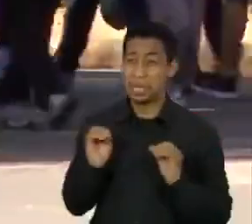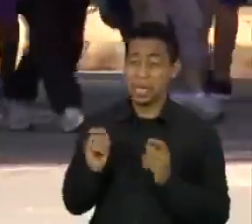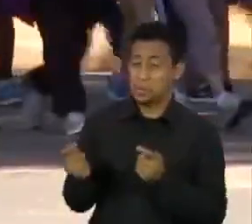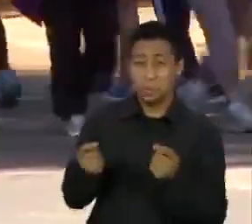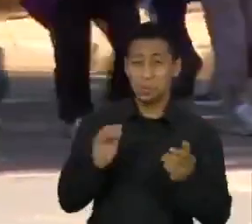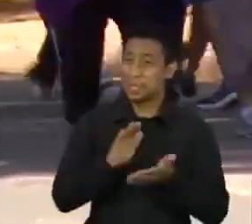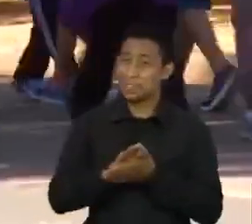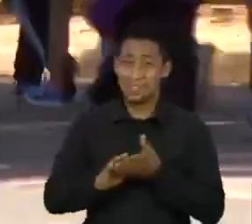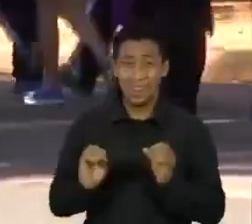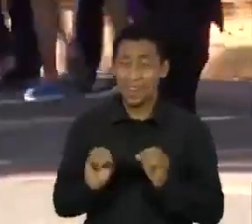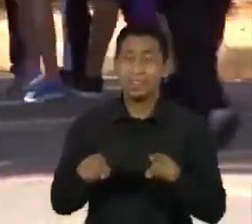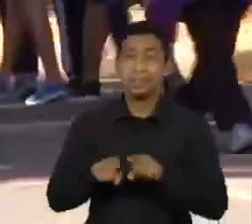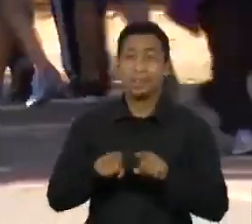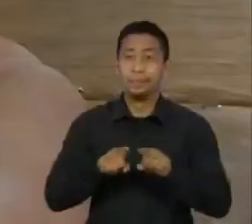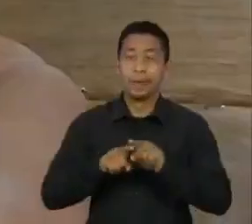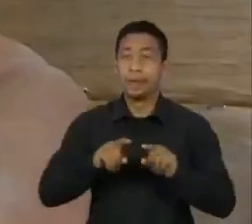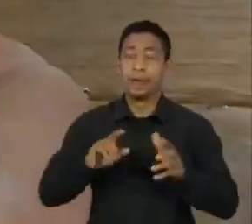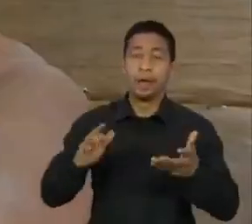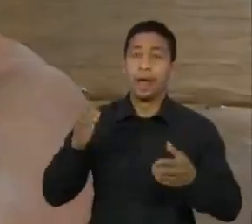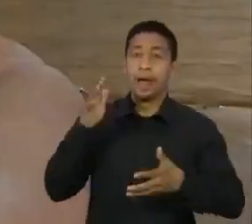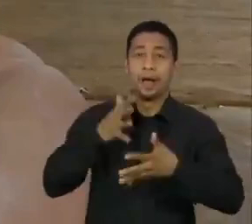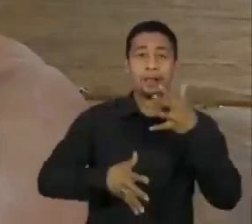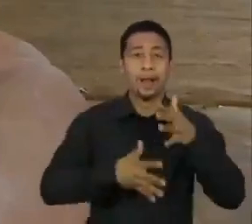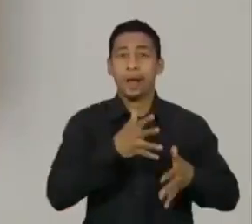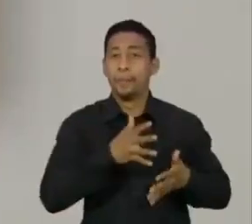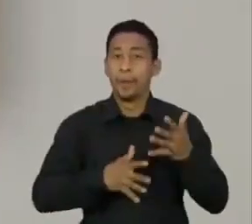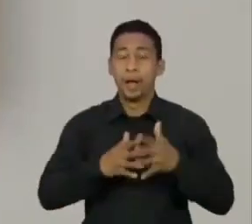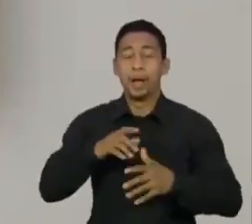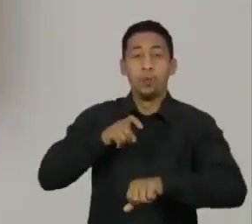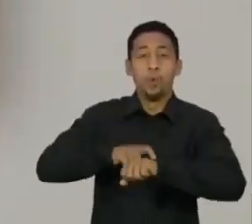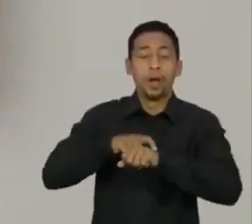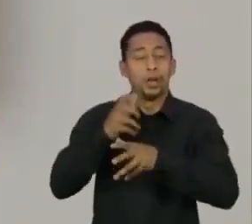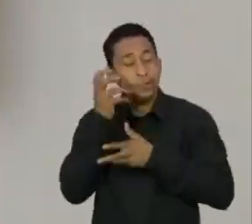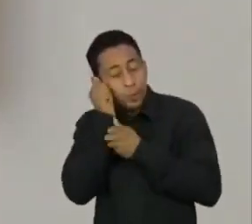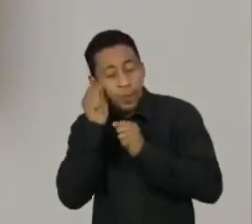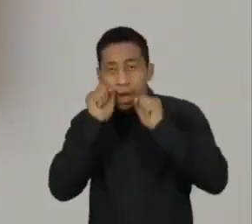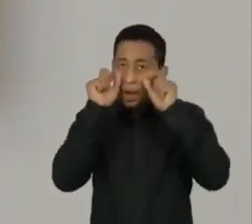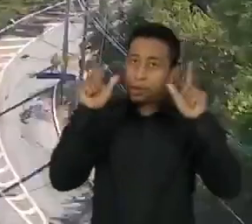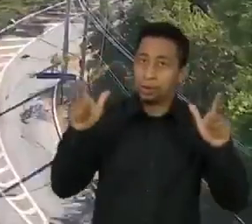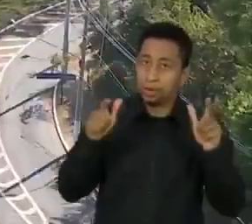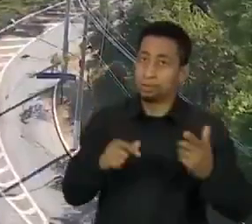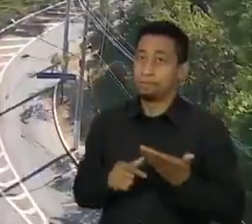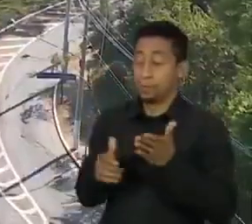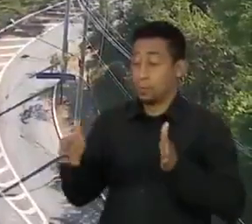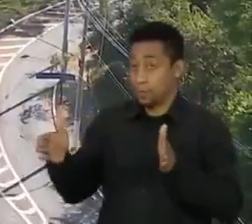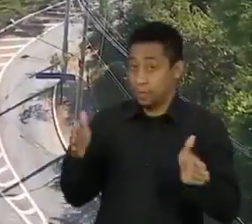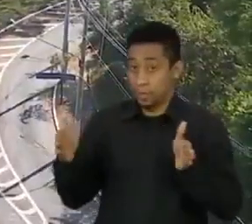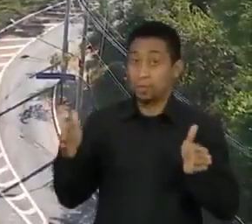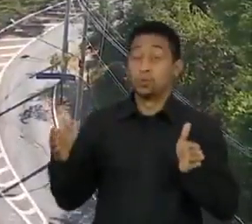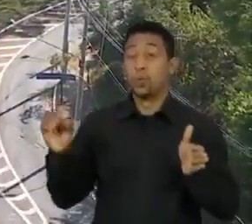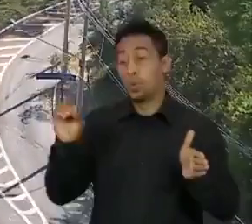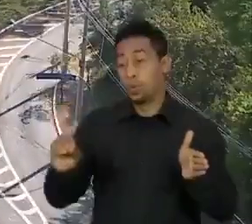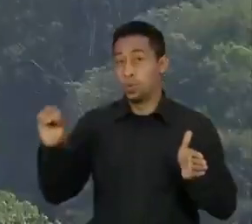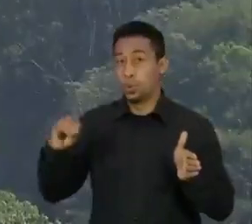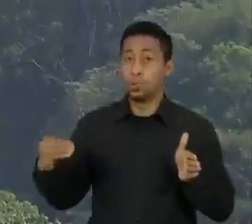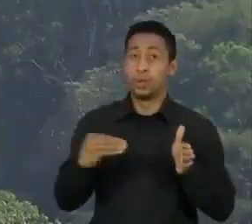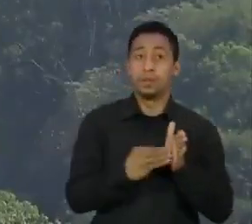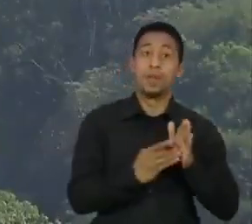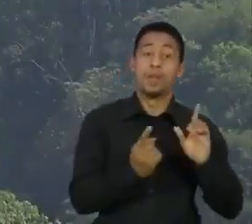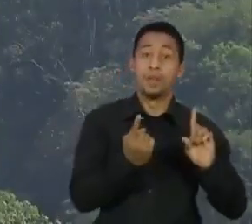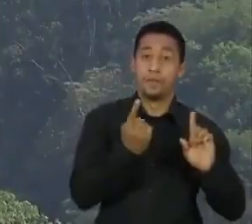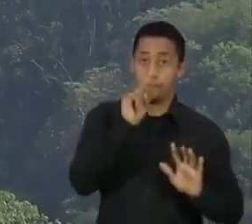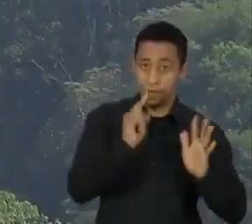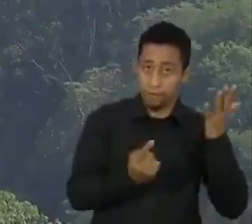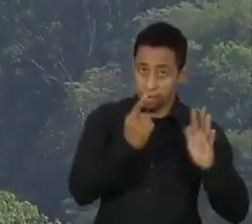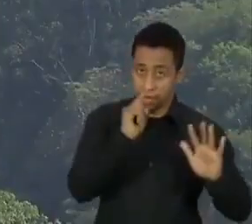relógio biológico dos brasileiros com o horário de verão que valia entre outubro e fevereiro parte dos estados brasileiros